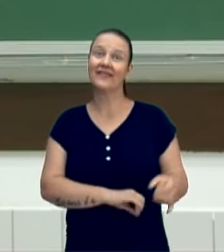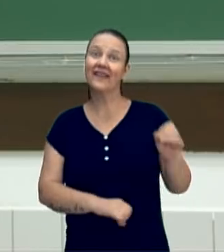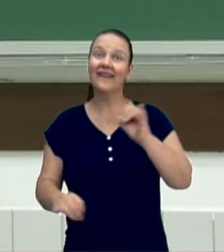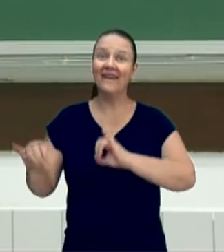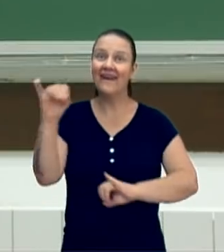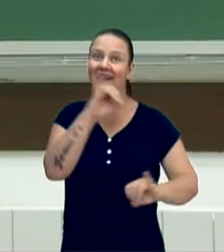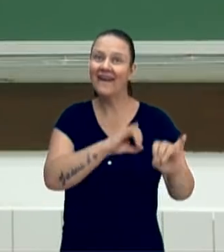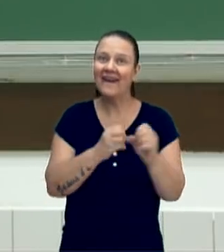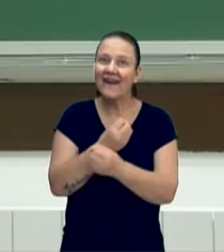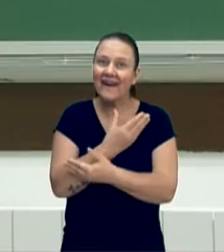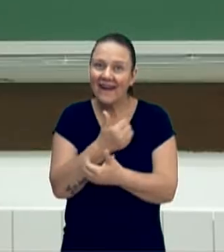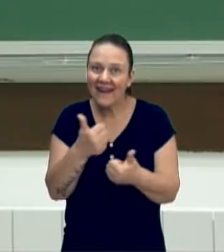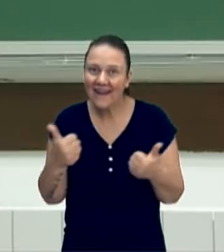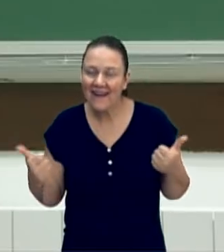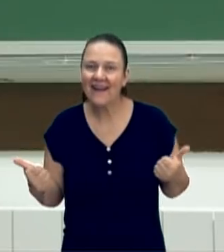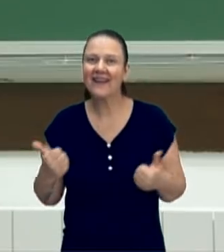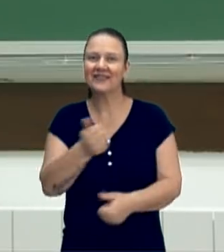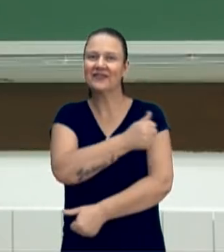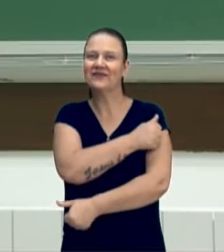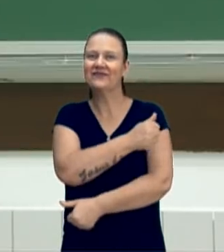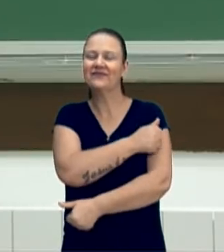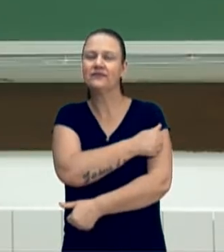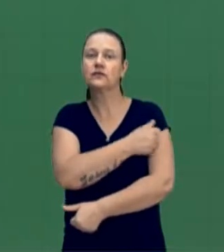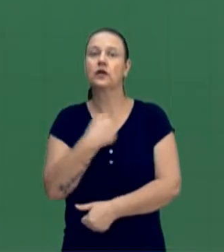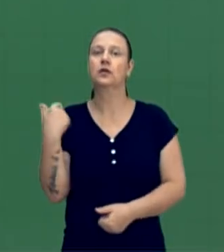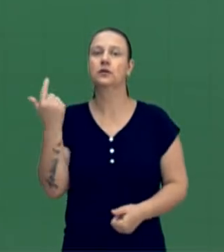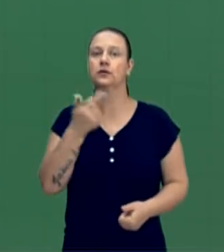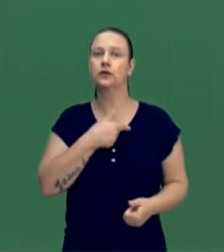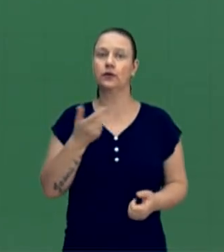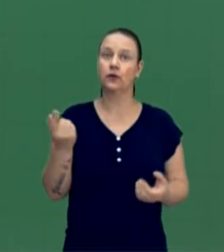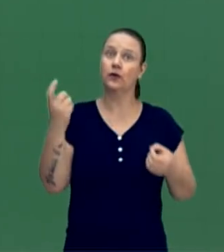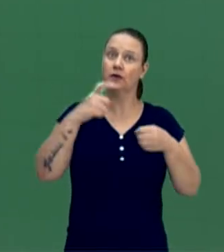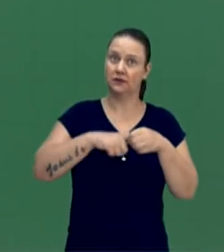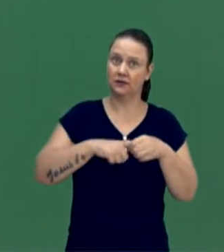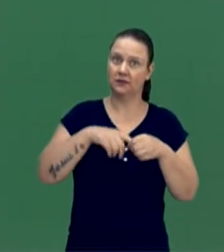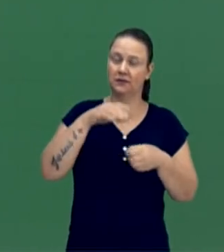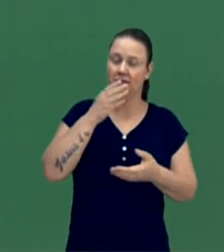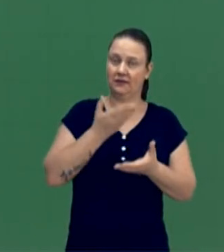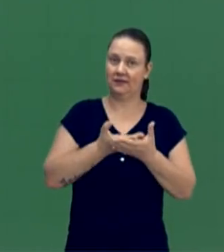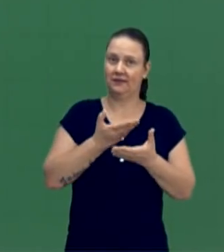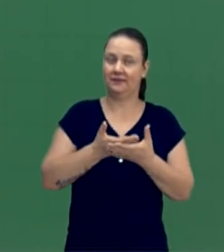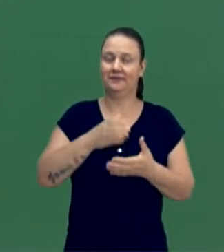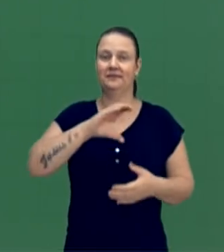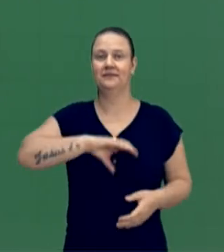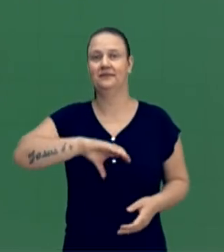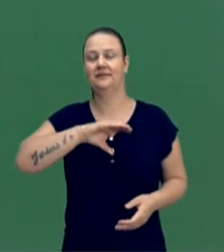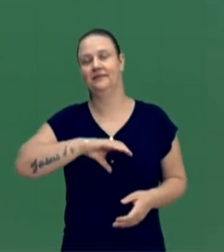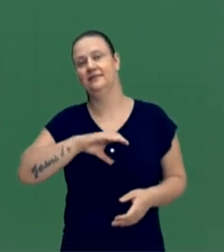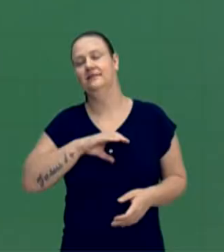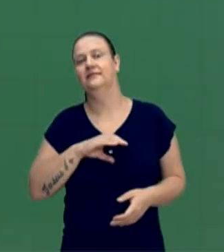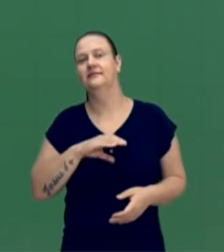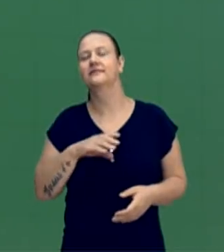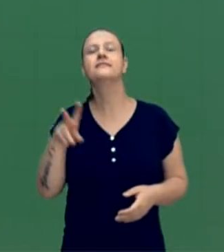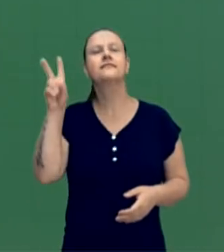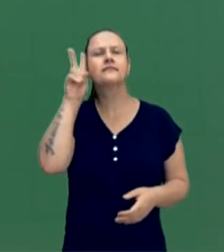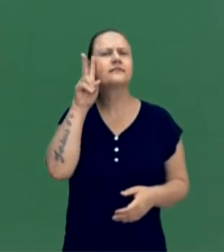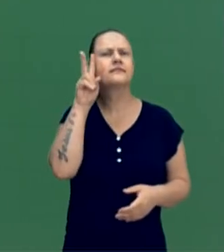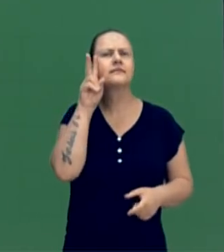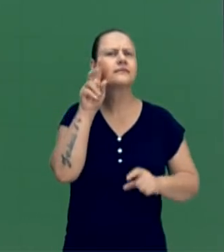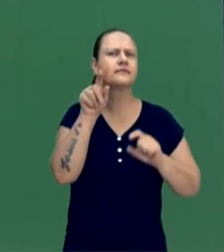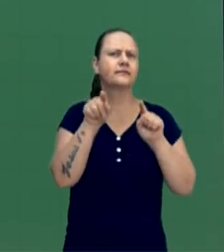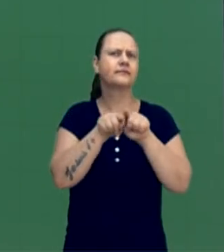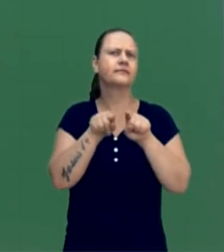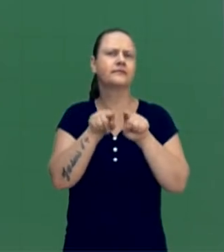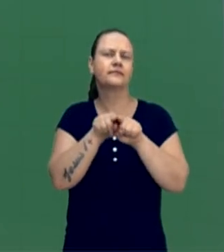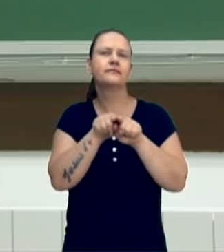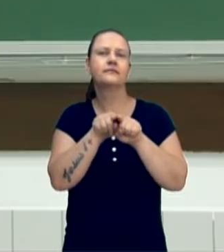Olá pessoal, tudo bem? Estamos novamente com a nossa aula de português aqui. Lembrando que